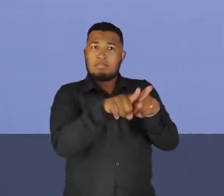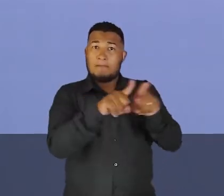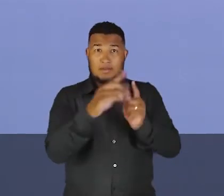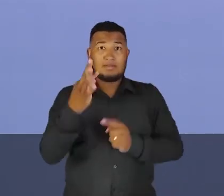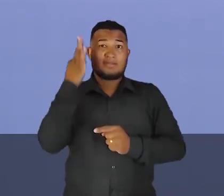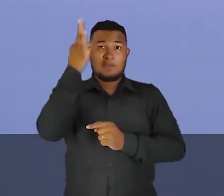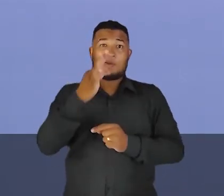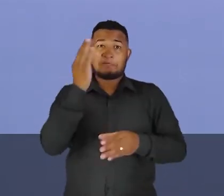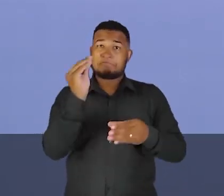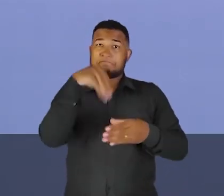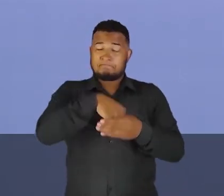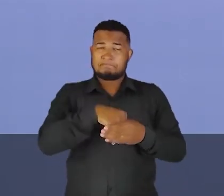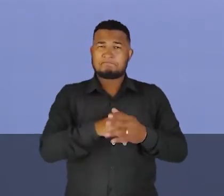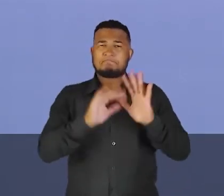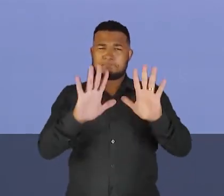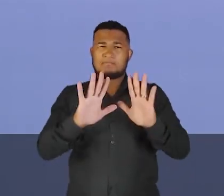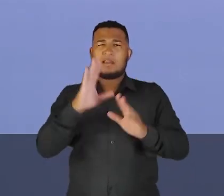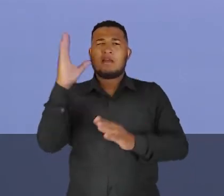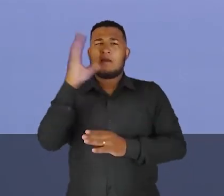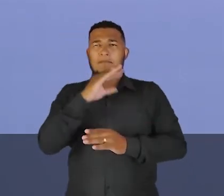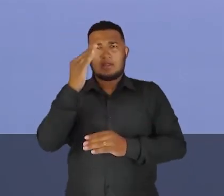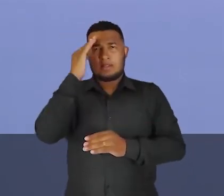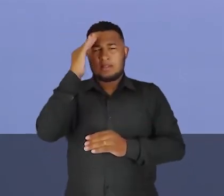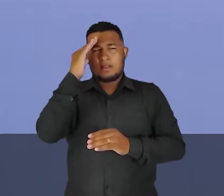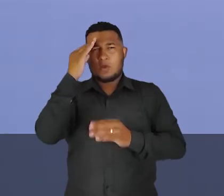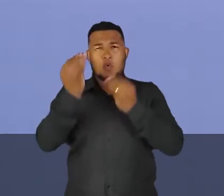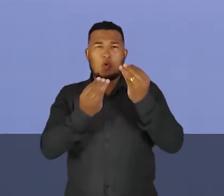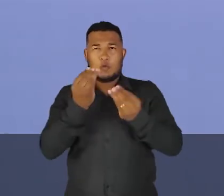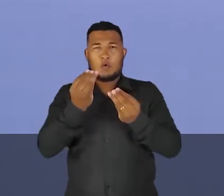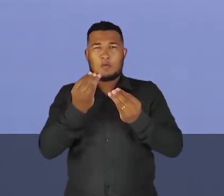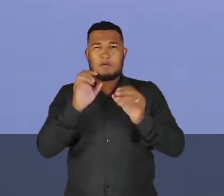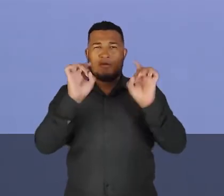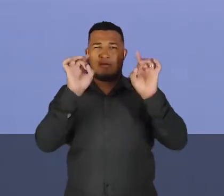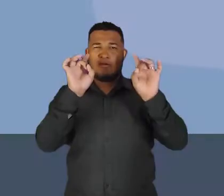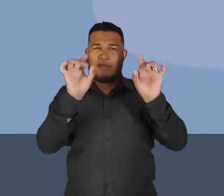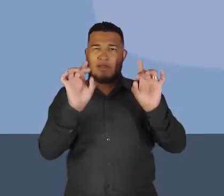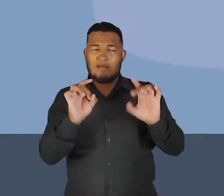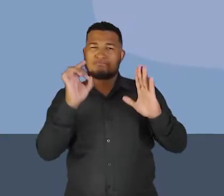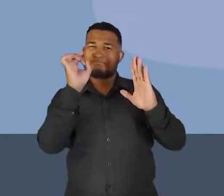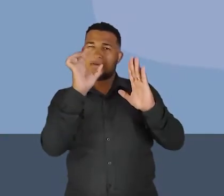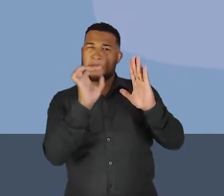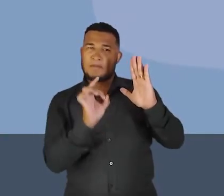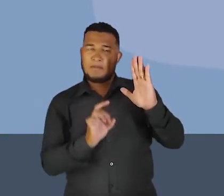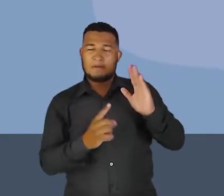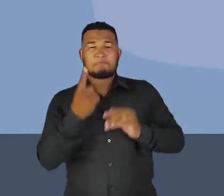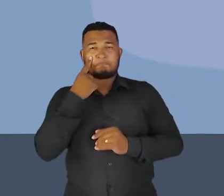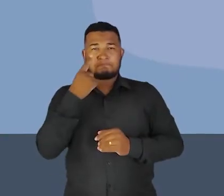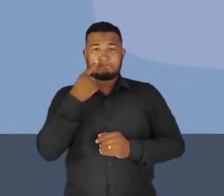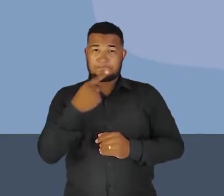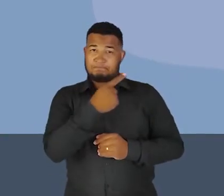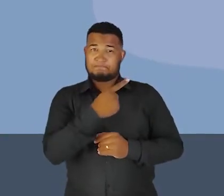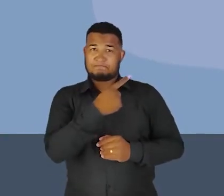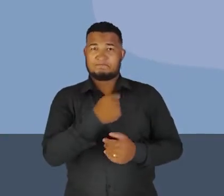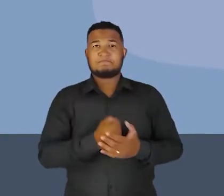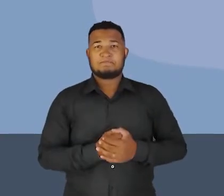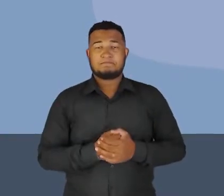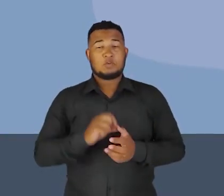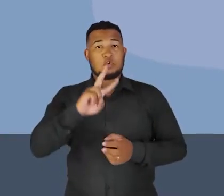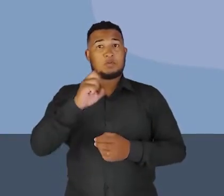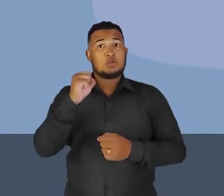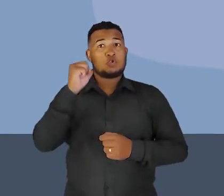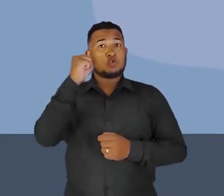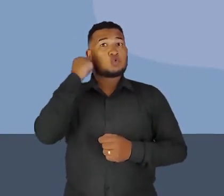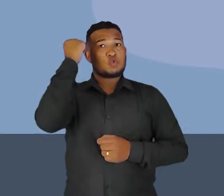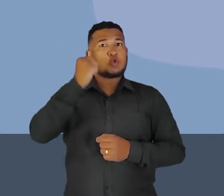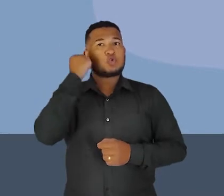teorias, Vamos fazer uma leitura dinâmica, então, desses elementos? Vamos lá para a telinha? Bom, vamos falar então sobre a sociologia da